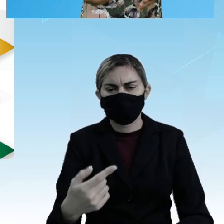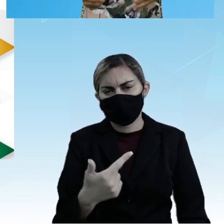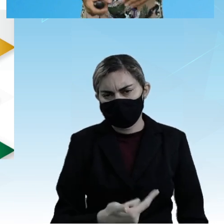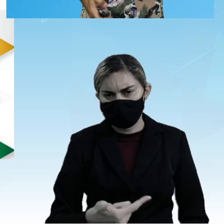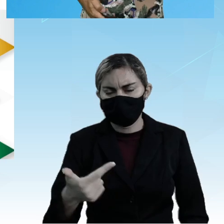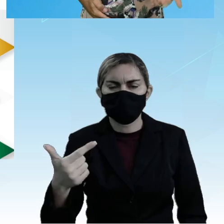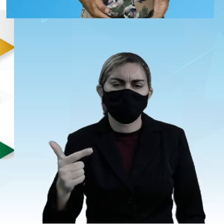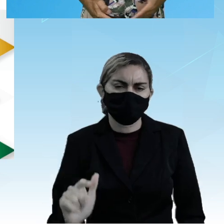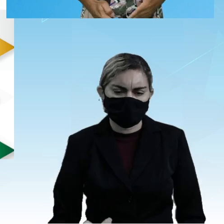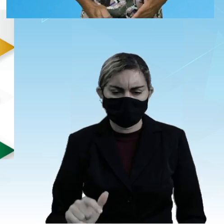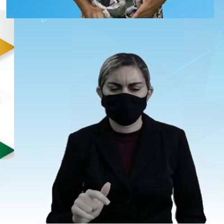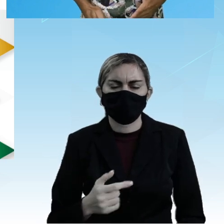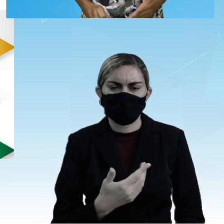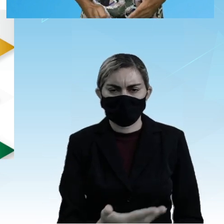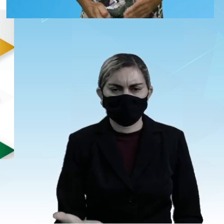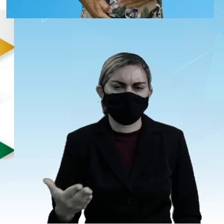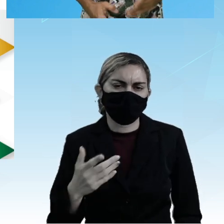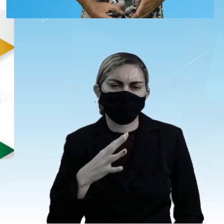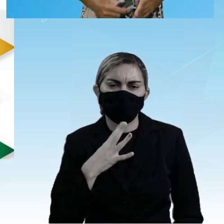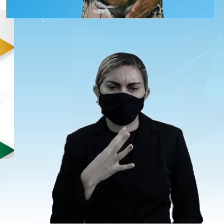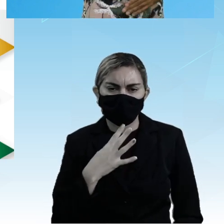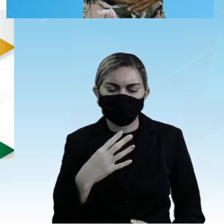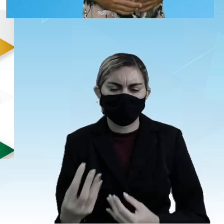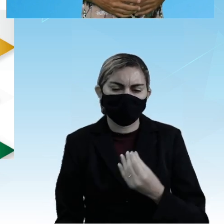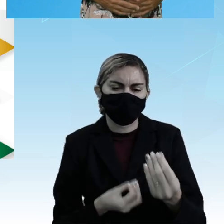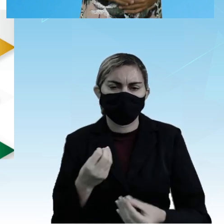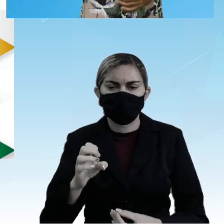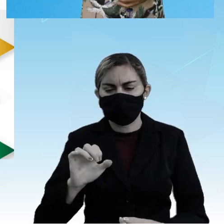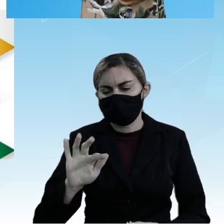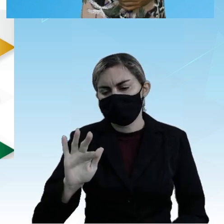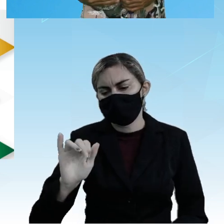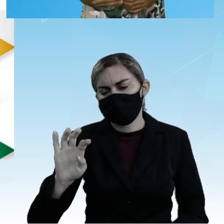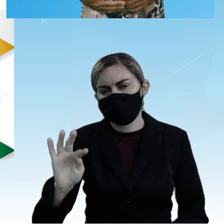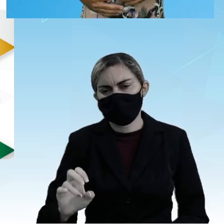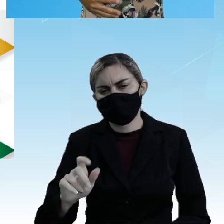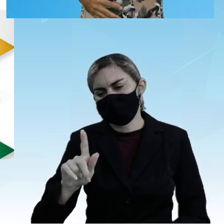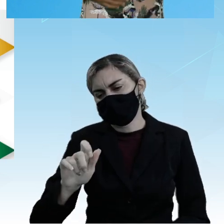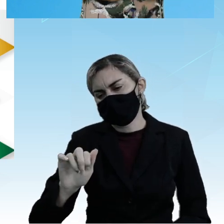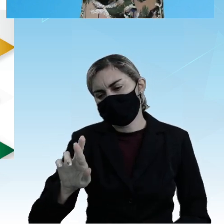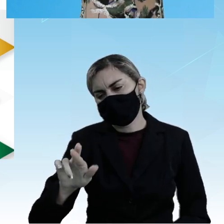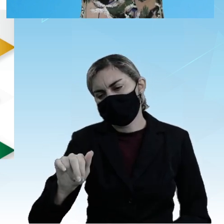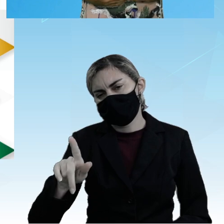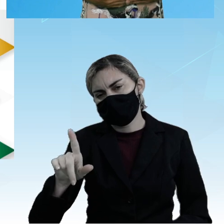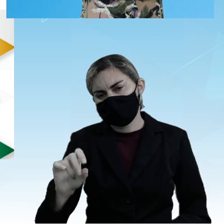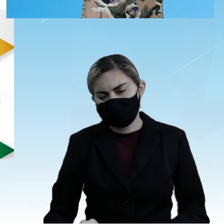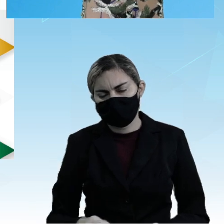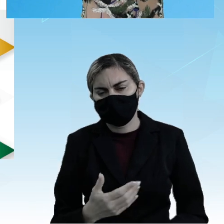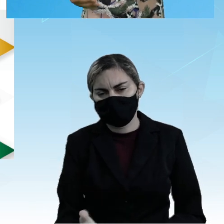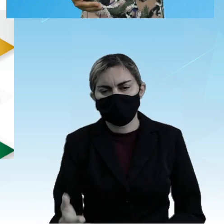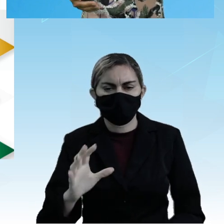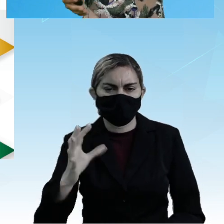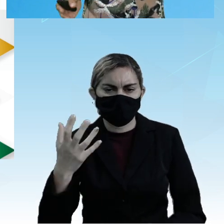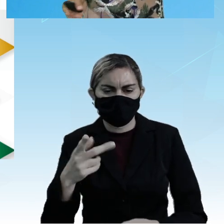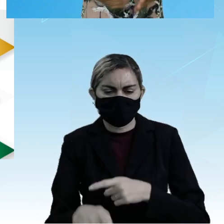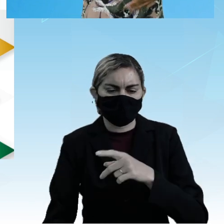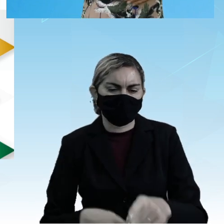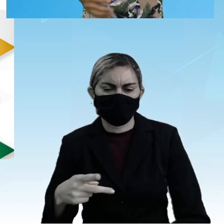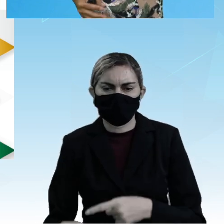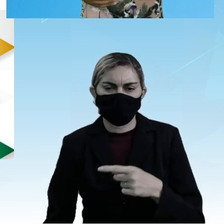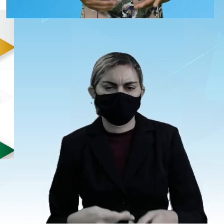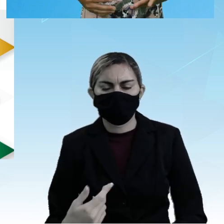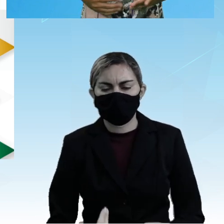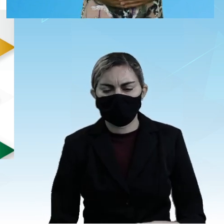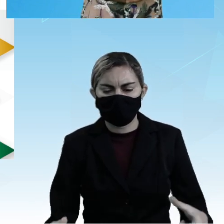outra. Essa forma daí ela é conhecida como o efeito gargalo, que acontece quando uma população ela vai